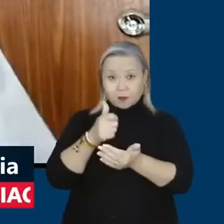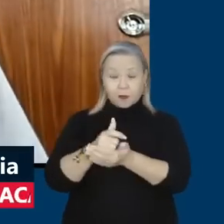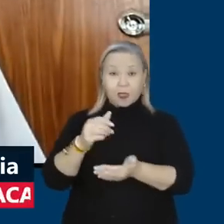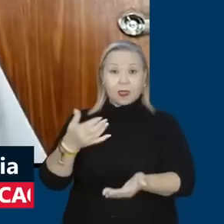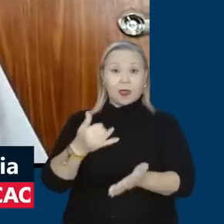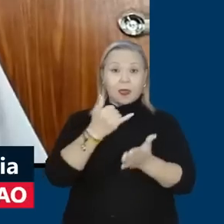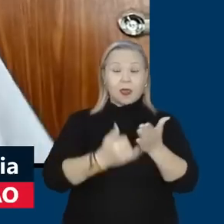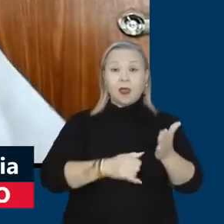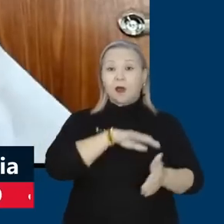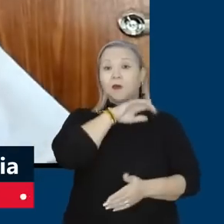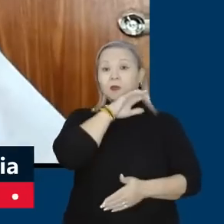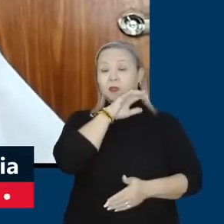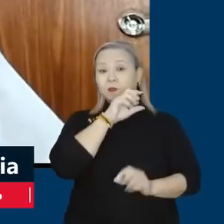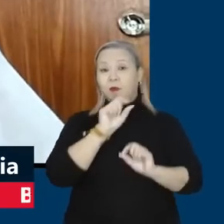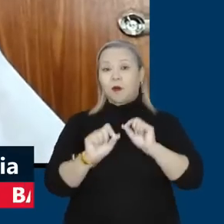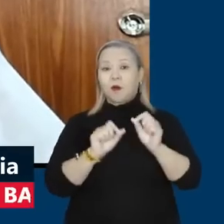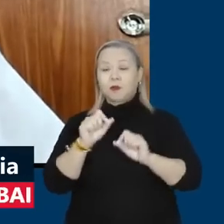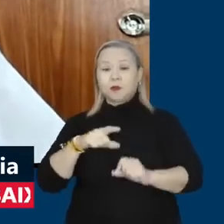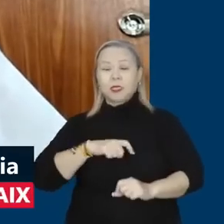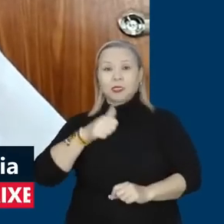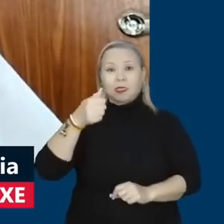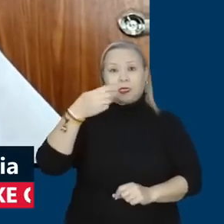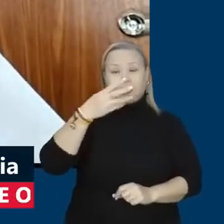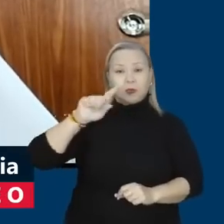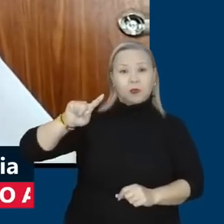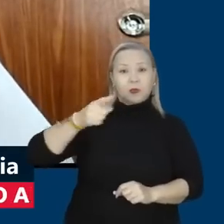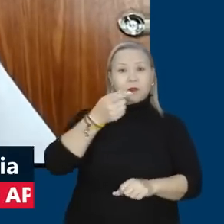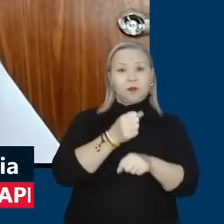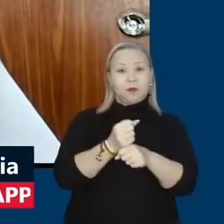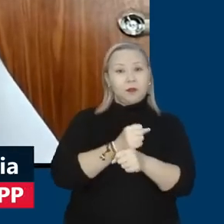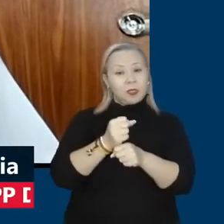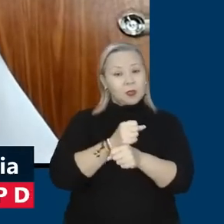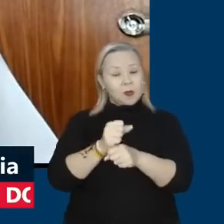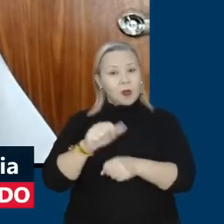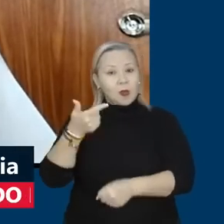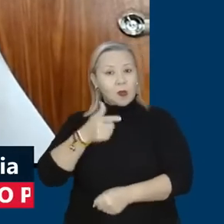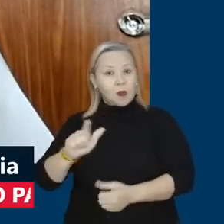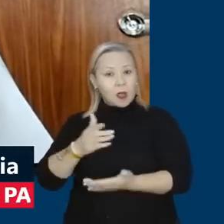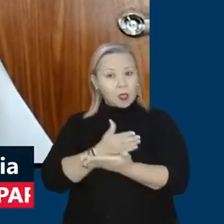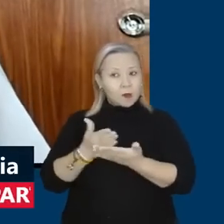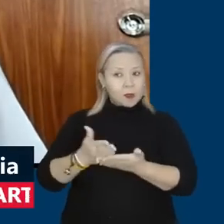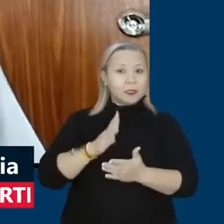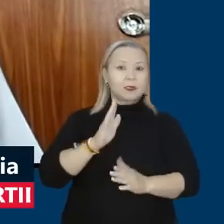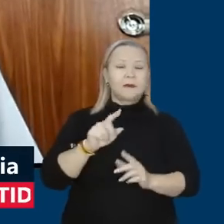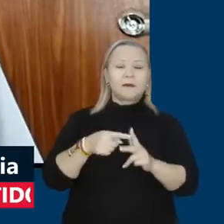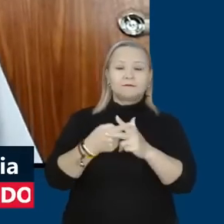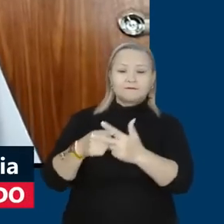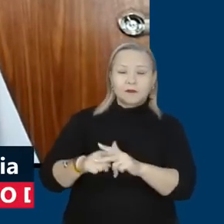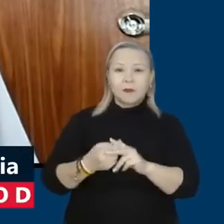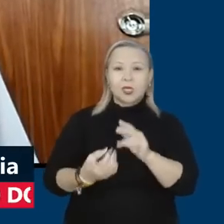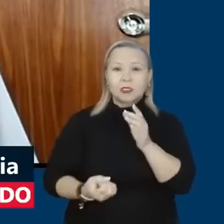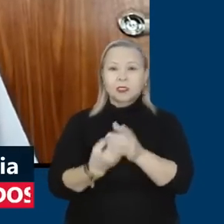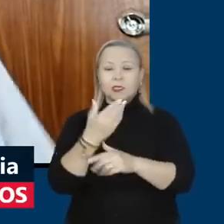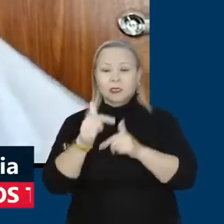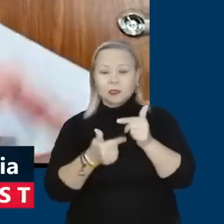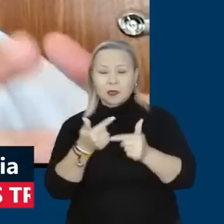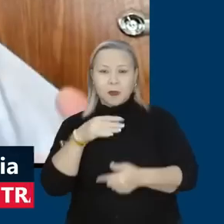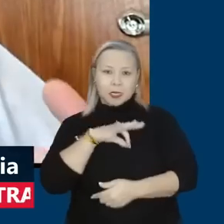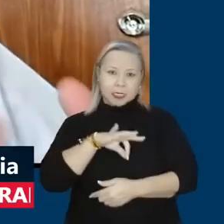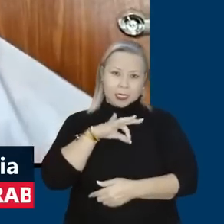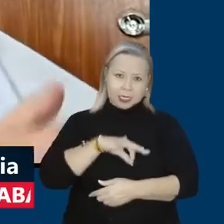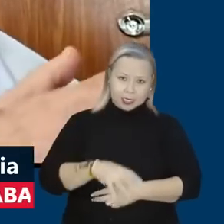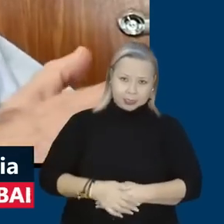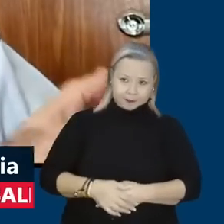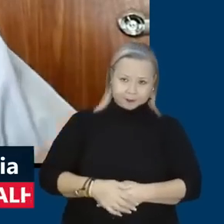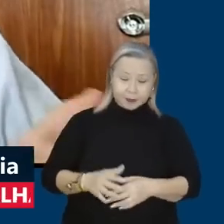impostos. Portanto, você tendo 14 mil obras recomeçando, você já tem um instrumento de geração de emprego e renda.